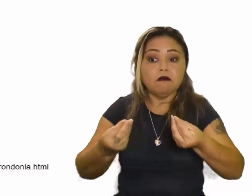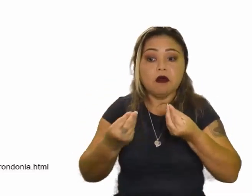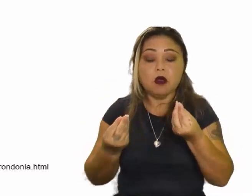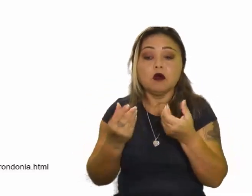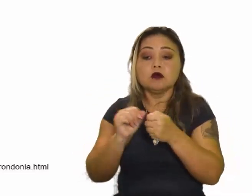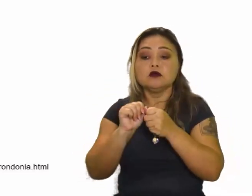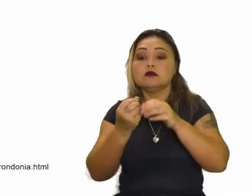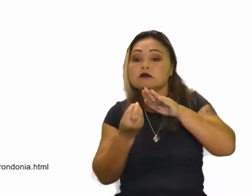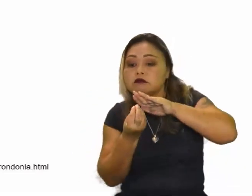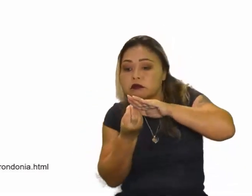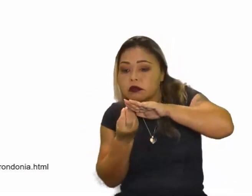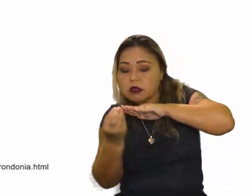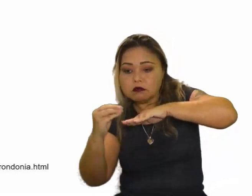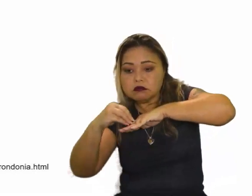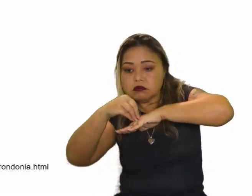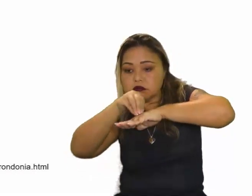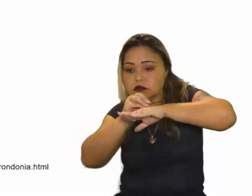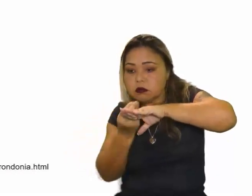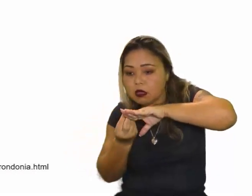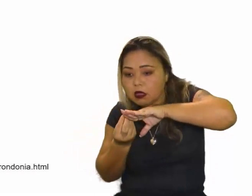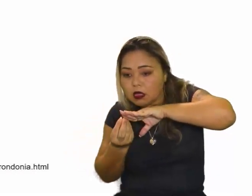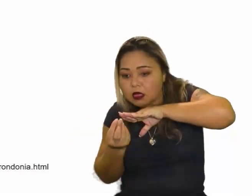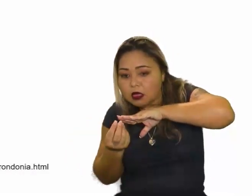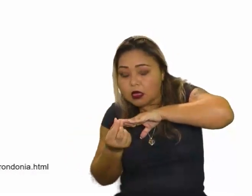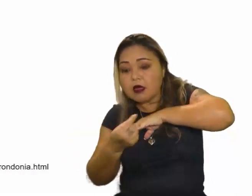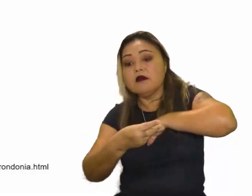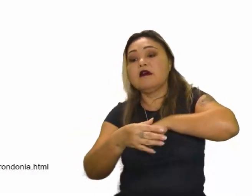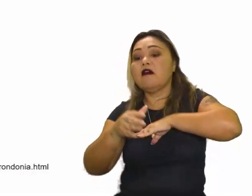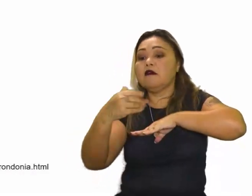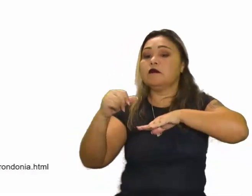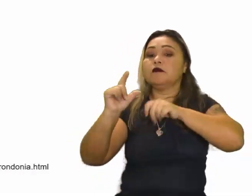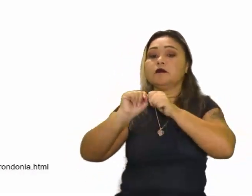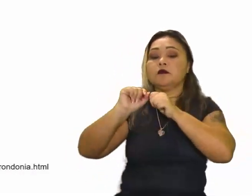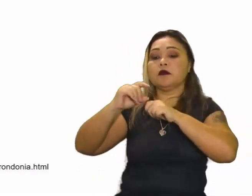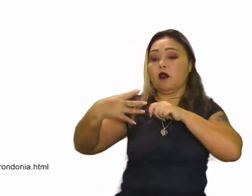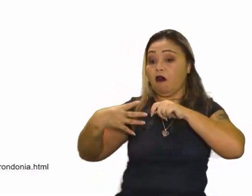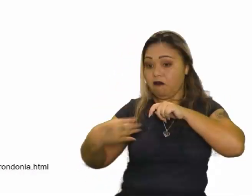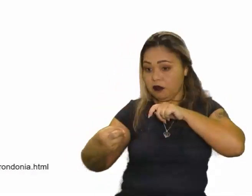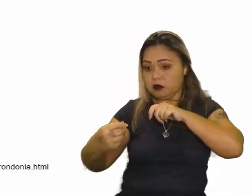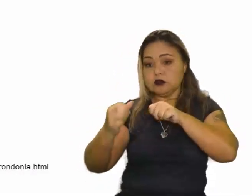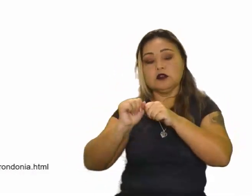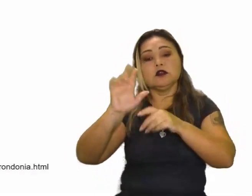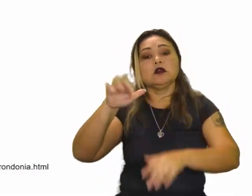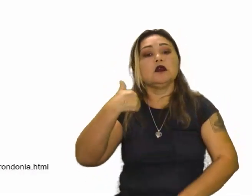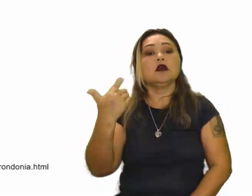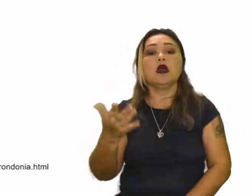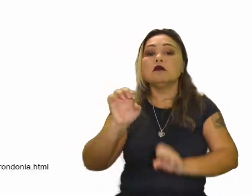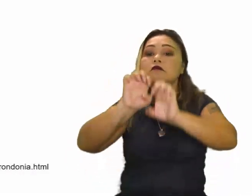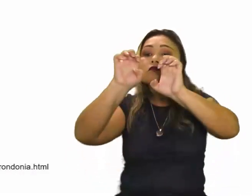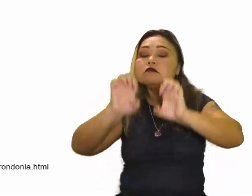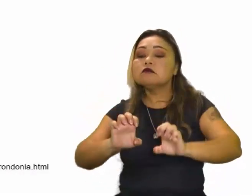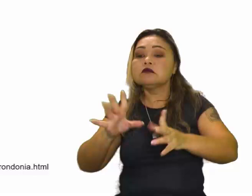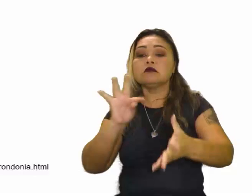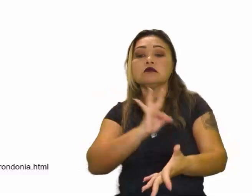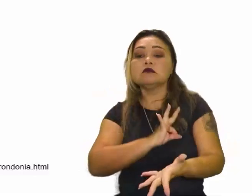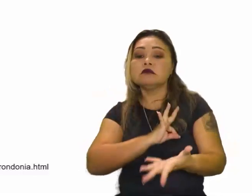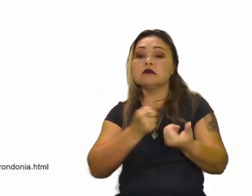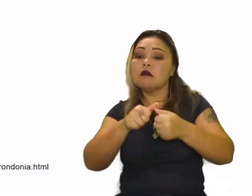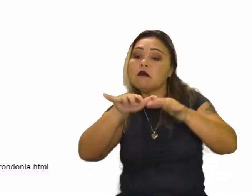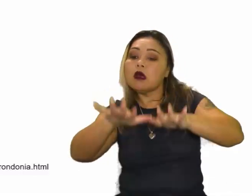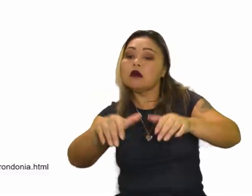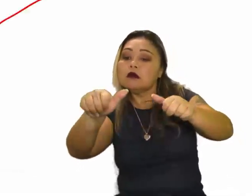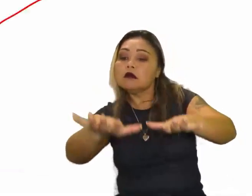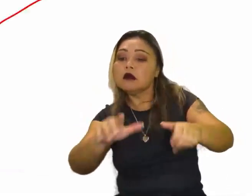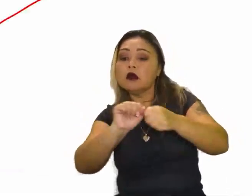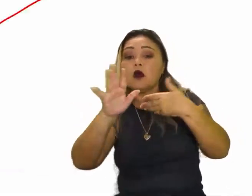dos filhotes. E vou lembrar para vocês agora, são as estruturas e especificações técnicas da